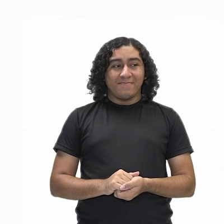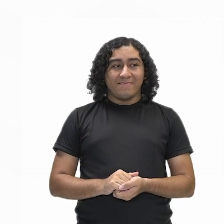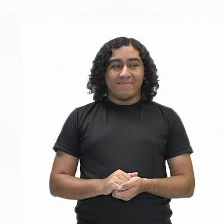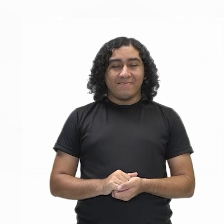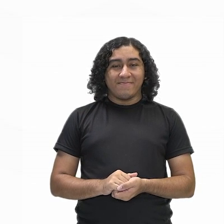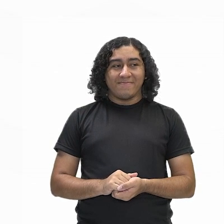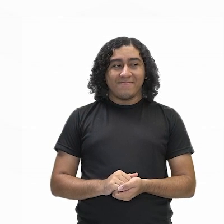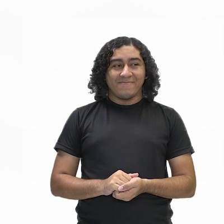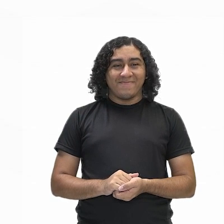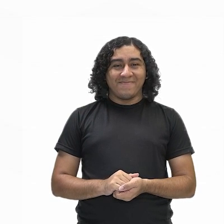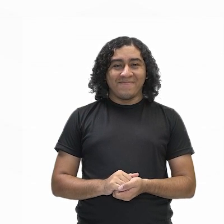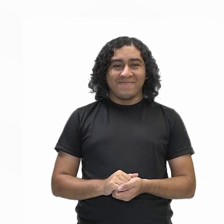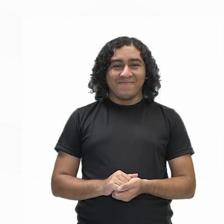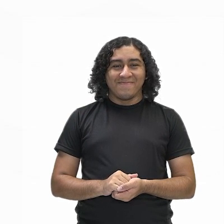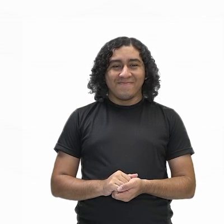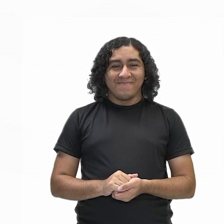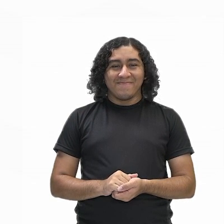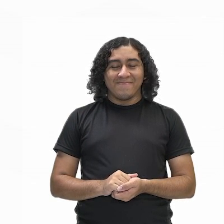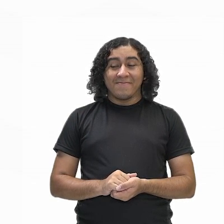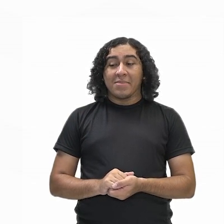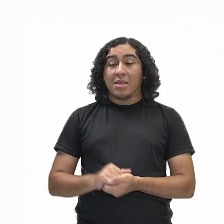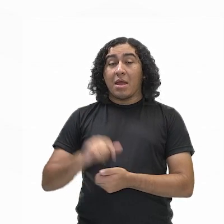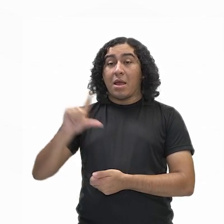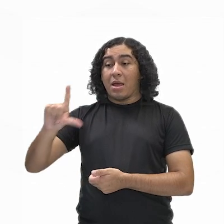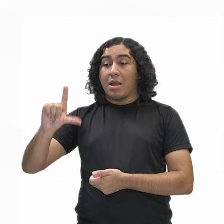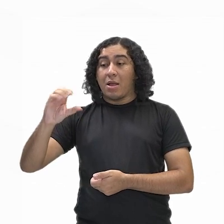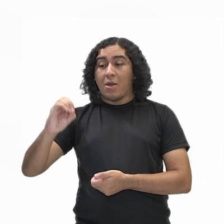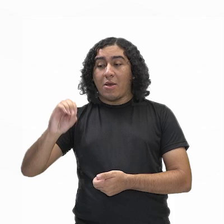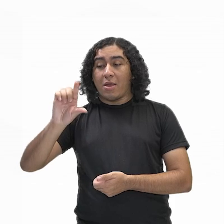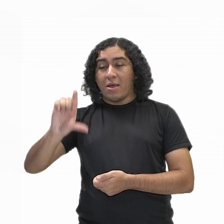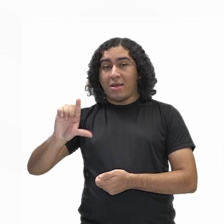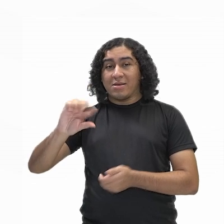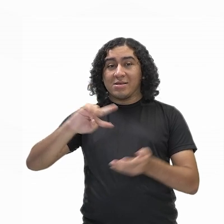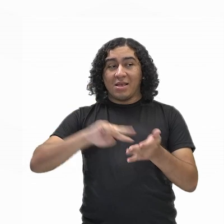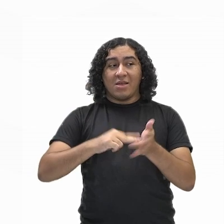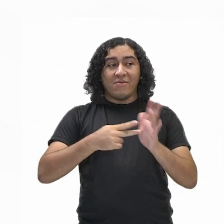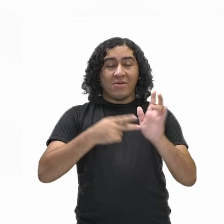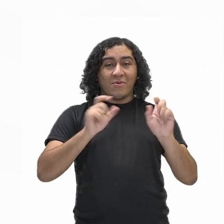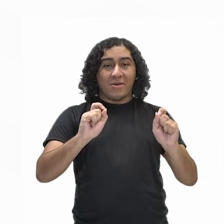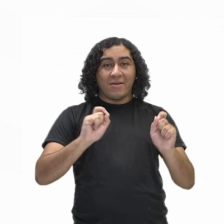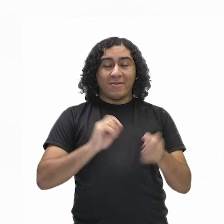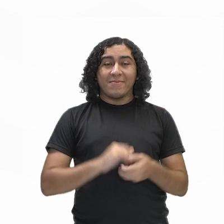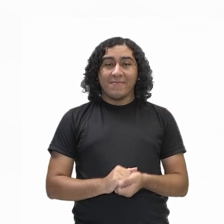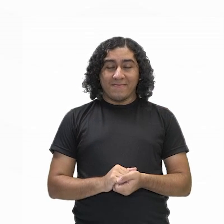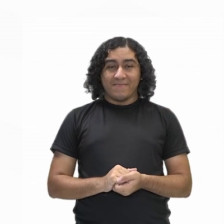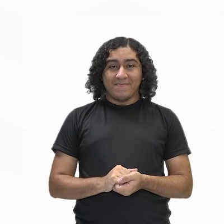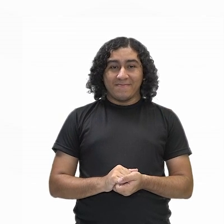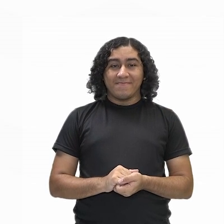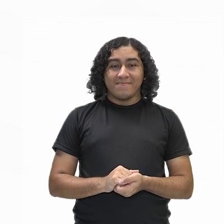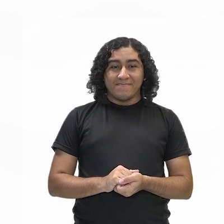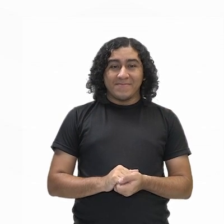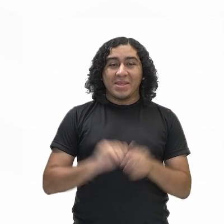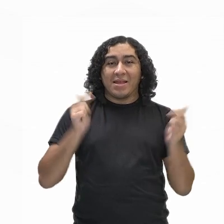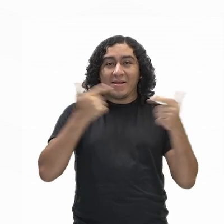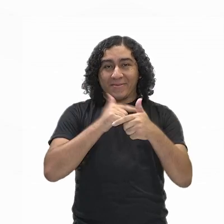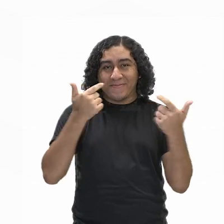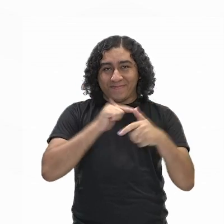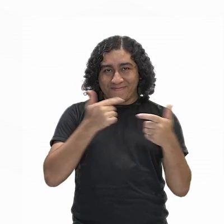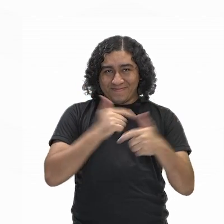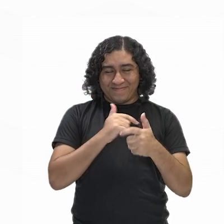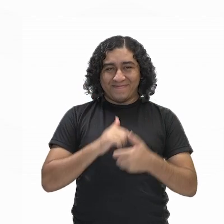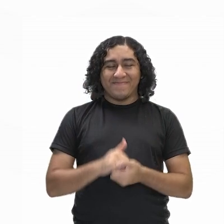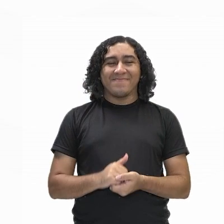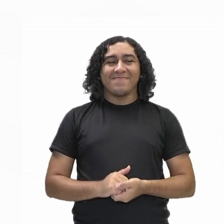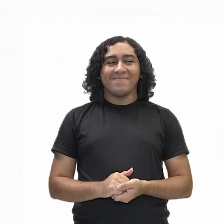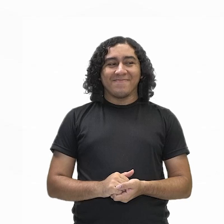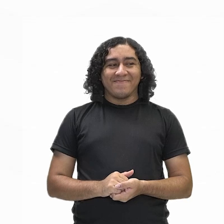Bye for now. Tem o LOL, laughing out and loud, LOL, olha só, rindo